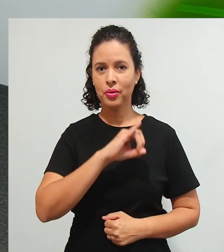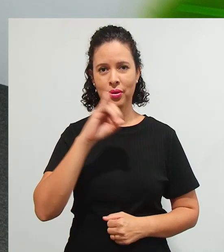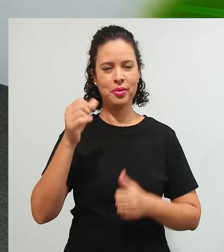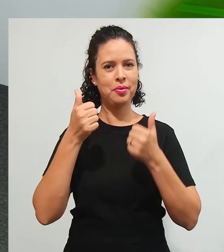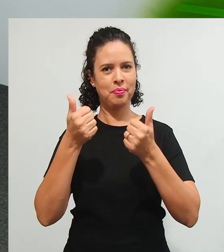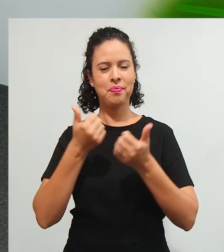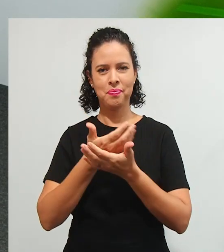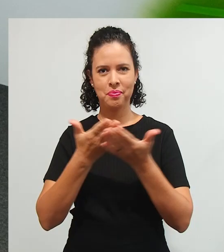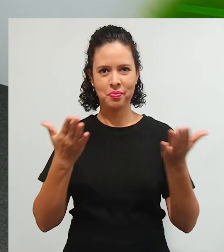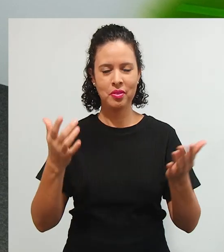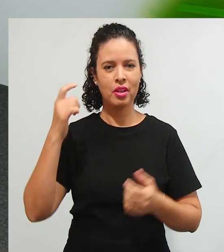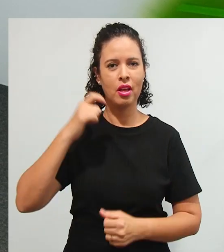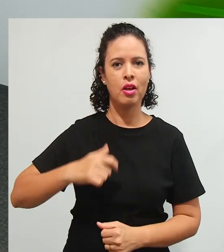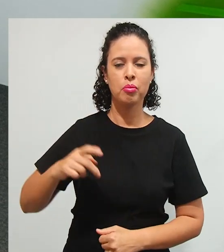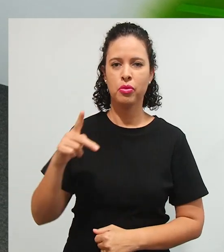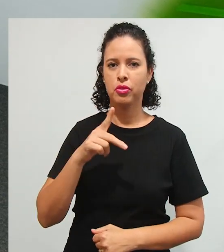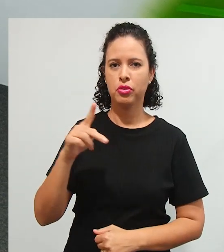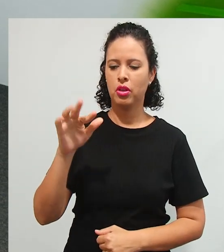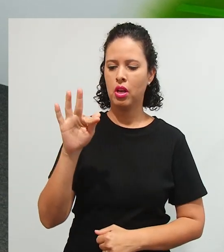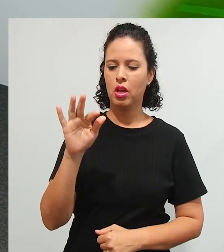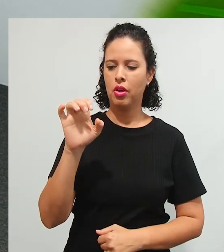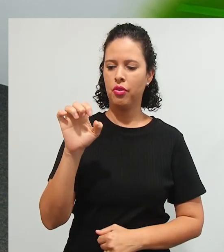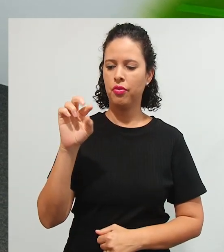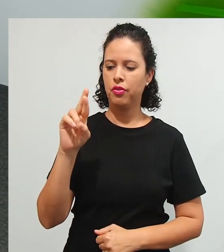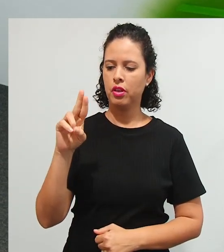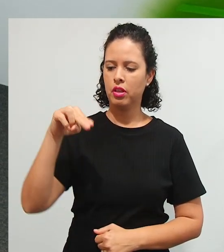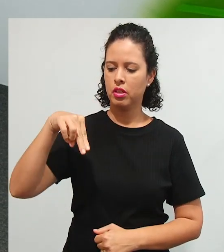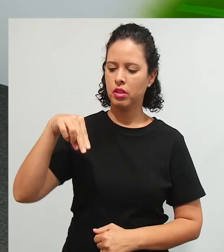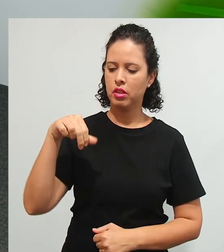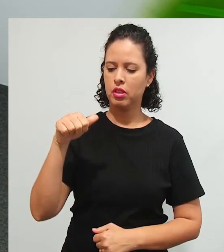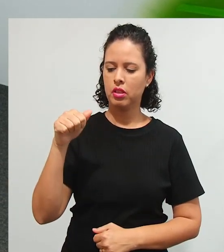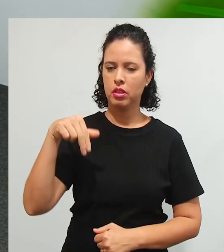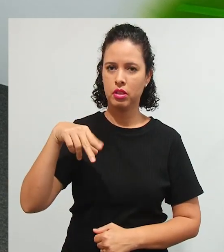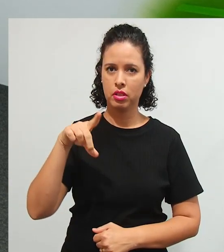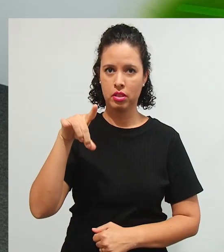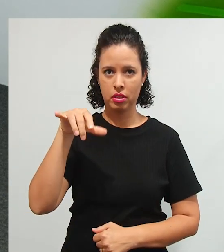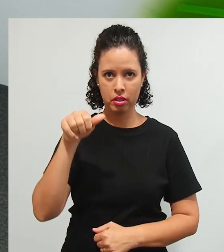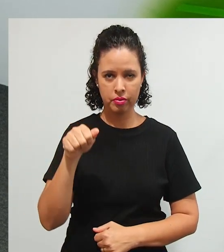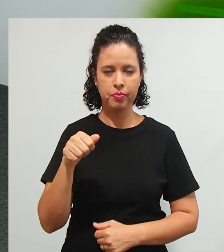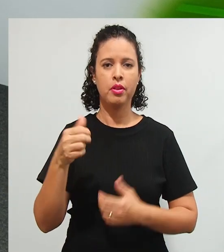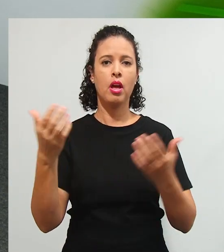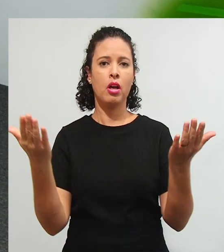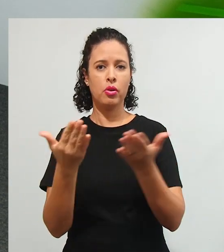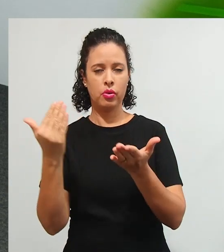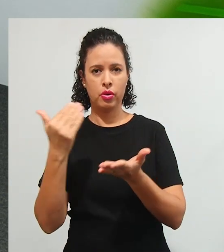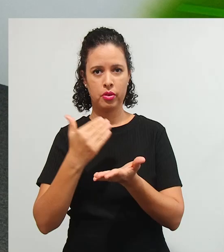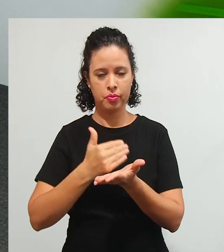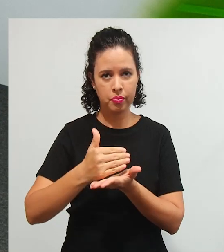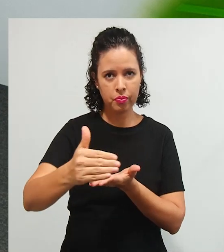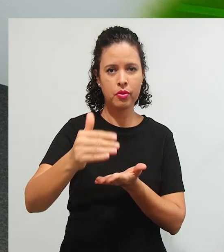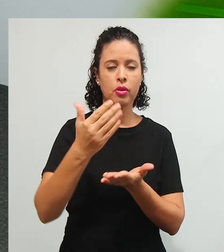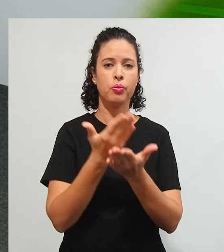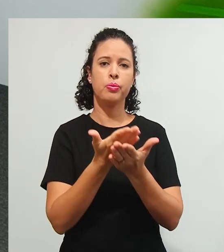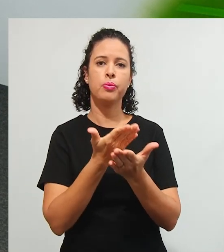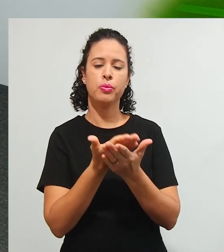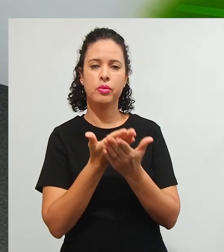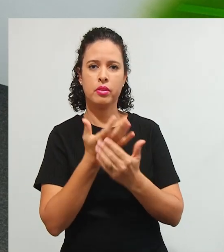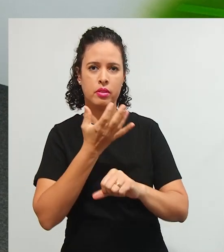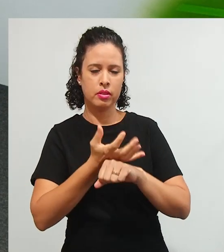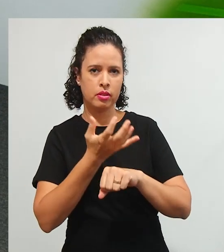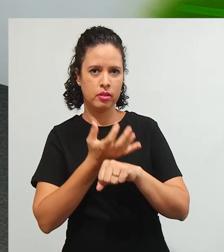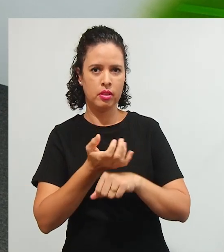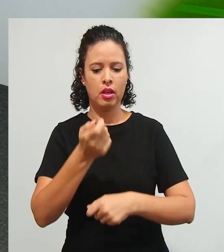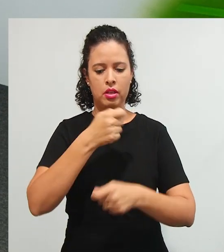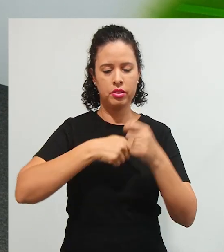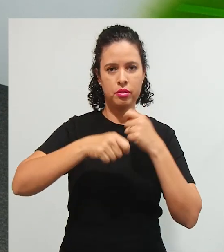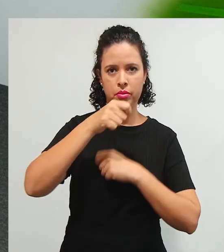Olá, tudo bem? Eu sou a professora Fernanda Amaral e vamos dar continuidade às nossas aulas da disciplina